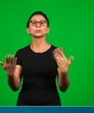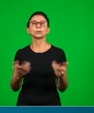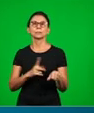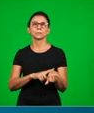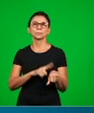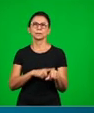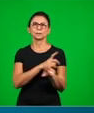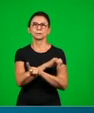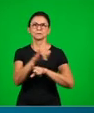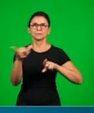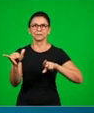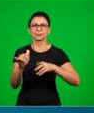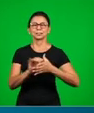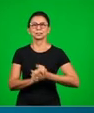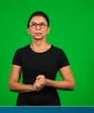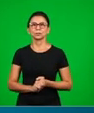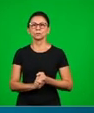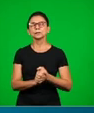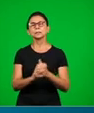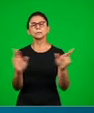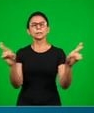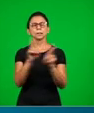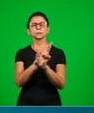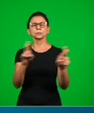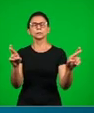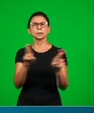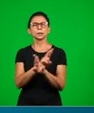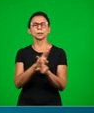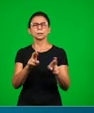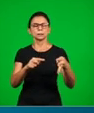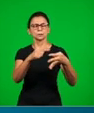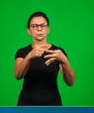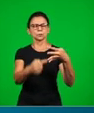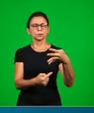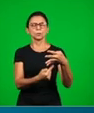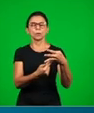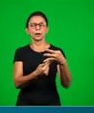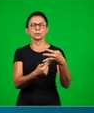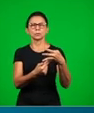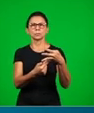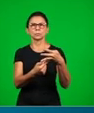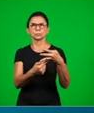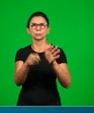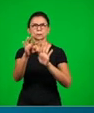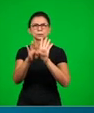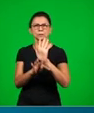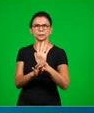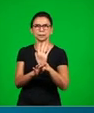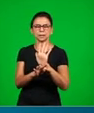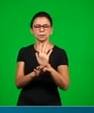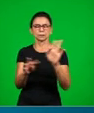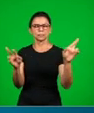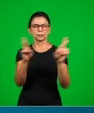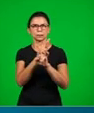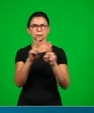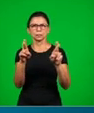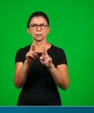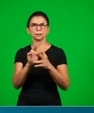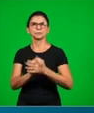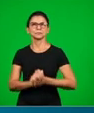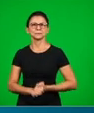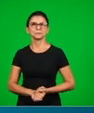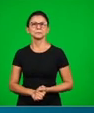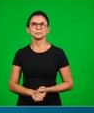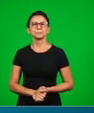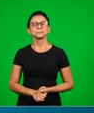vivemos. Então, os irmãos vão fazer essa relação profética do texto. Então, na próxima semana, nós queremos contar com os irmãos aqui a